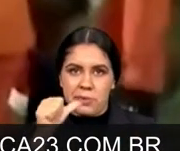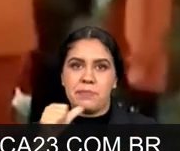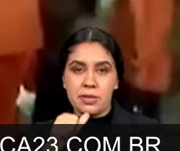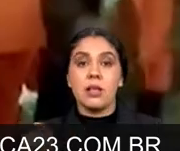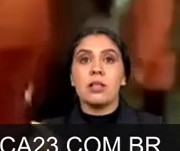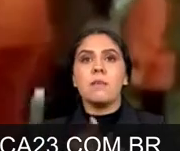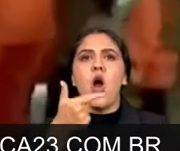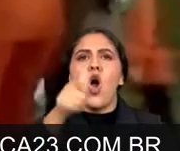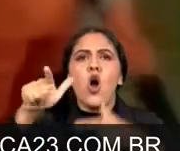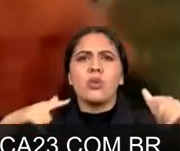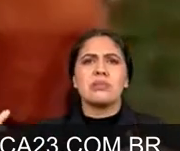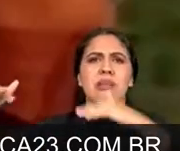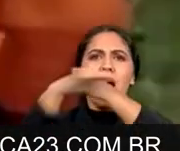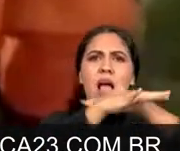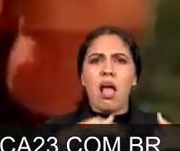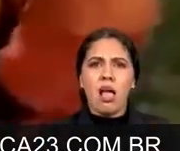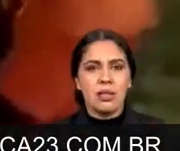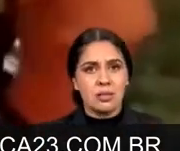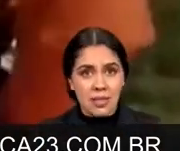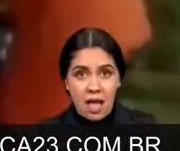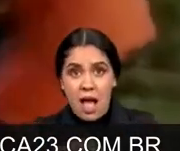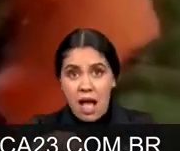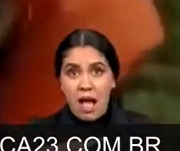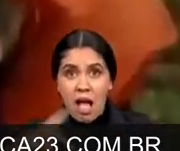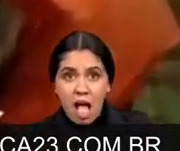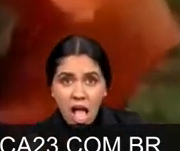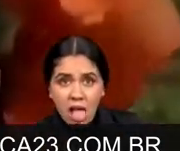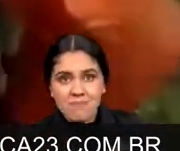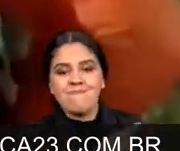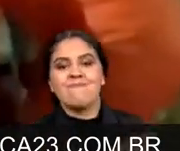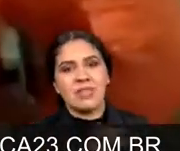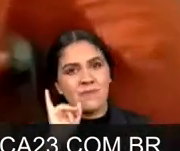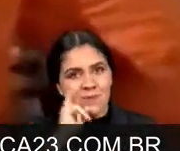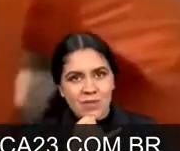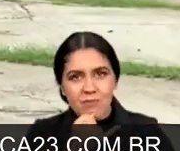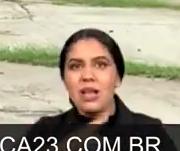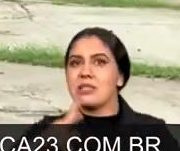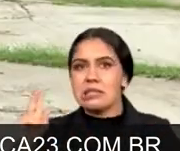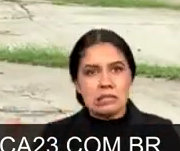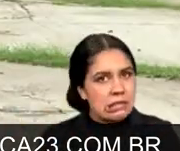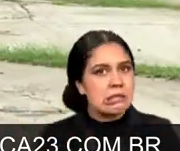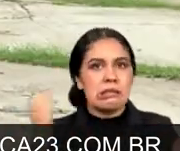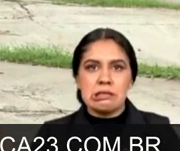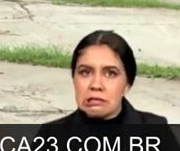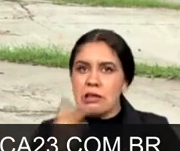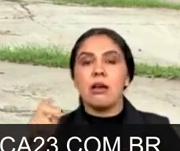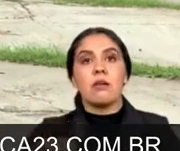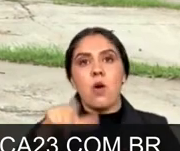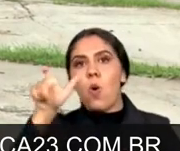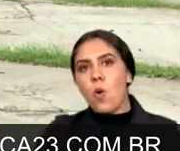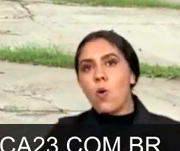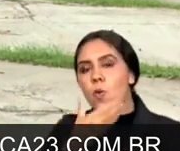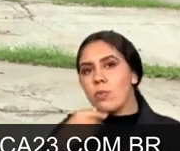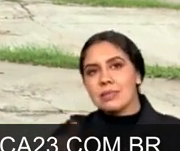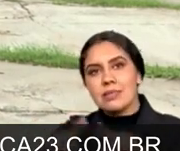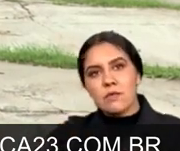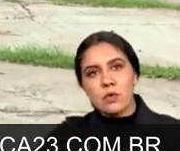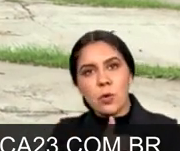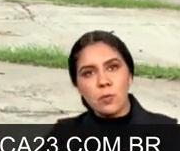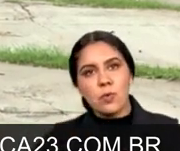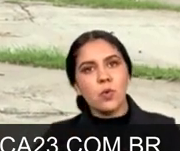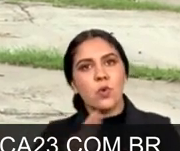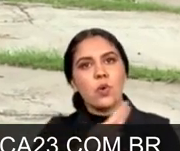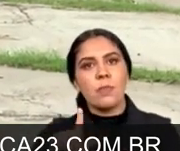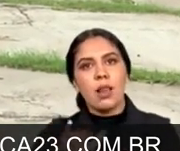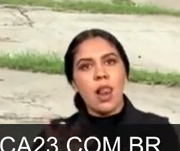grandes cidades, acidentes como esses, infelizmente, são corriqueiros. O servidor público Léo Gonçalves